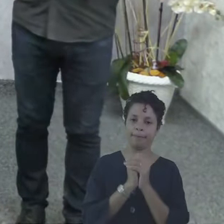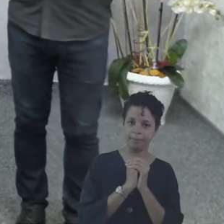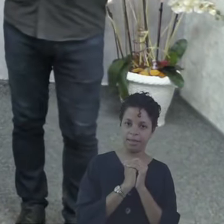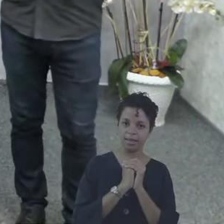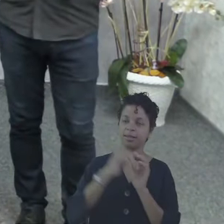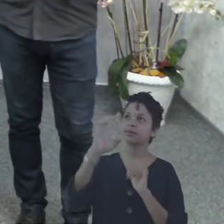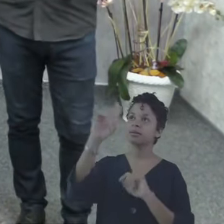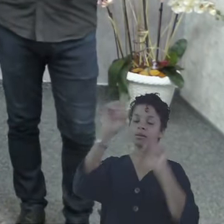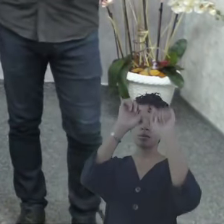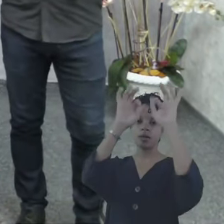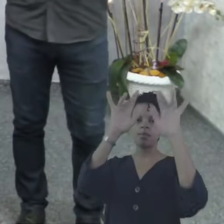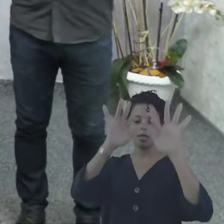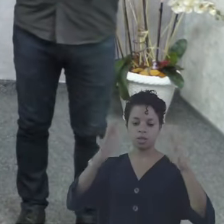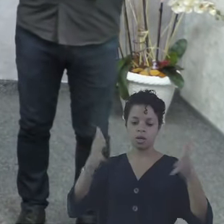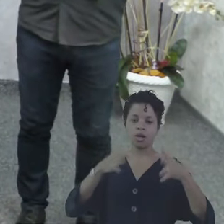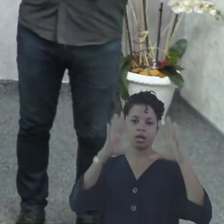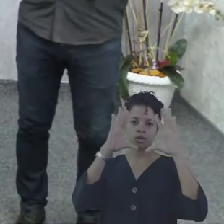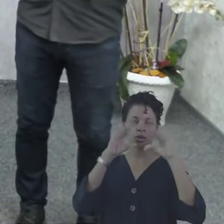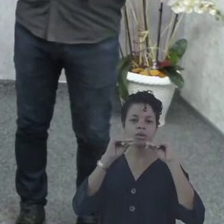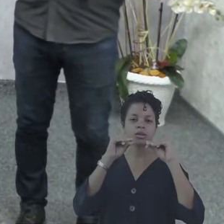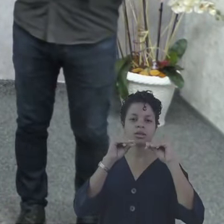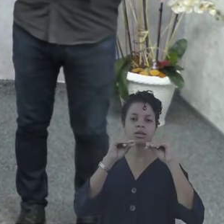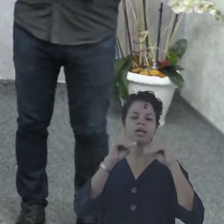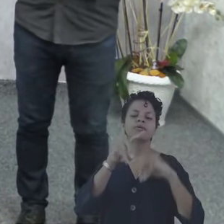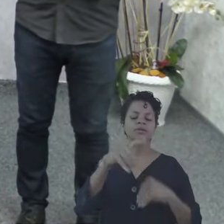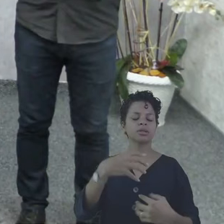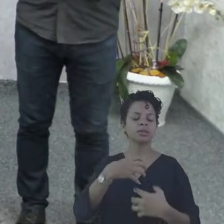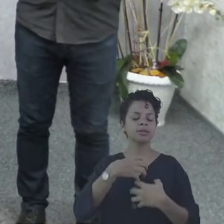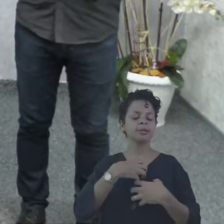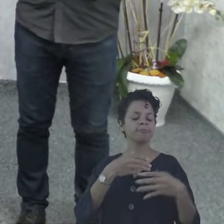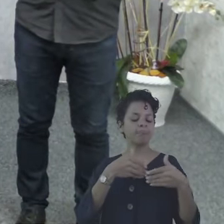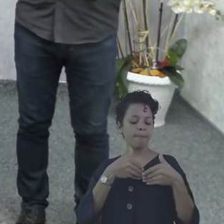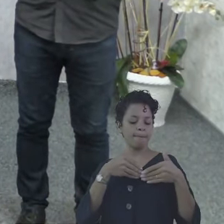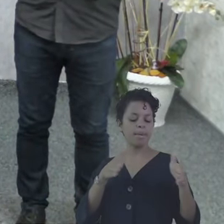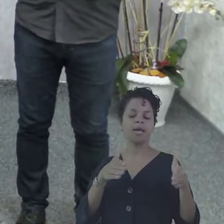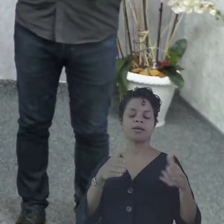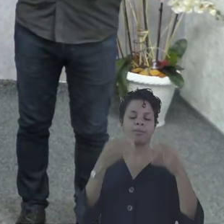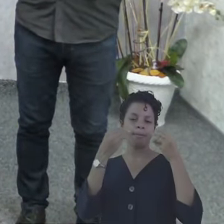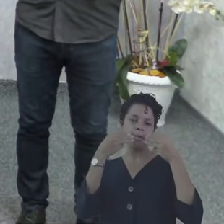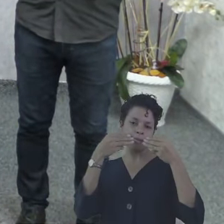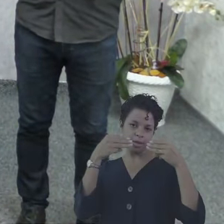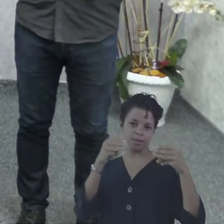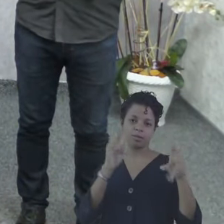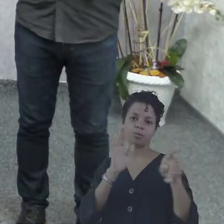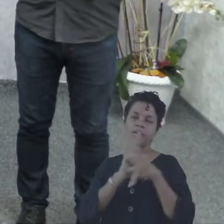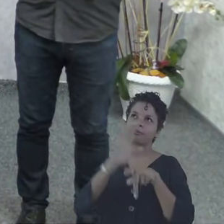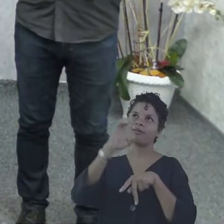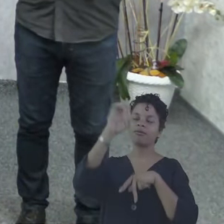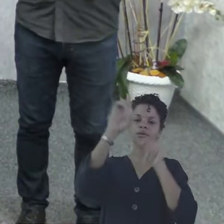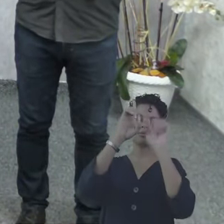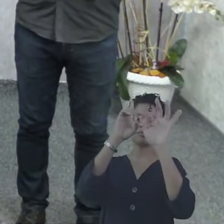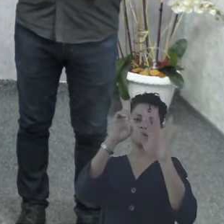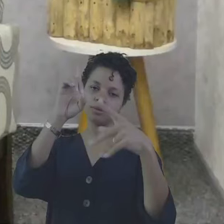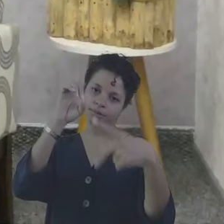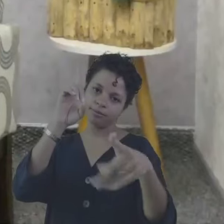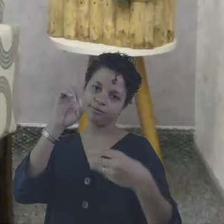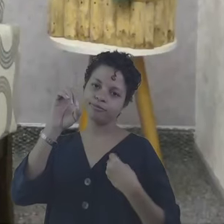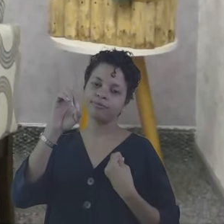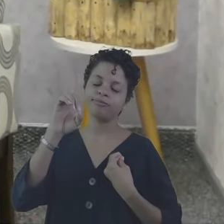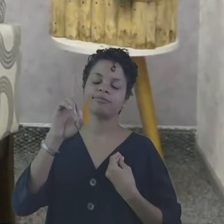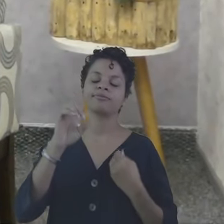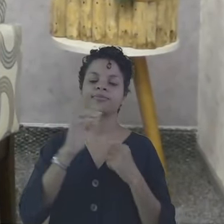Essa noite, que Ele abra o teu coração para que você possa ouvir essa mensagem poderosa que Ele preparou para você.